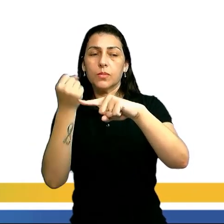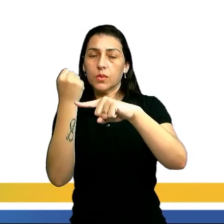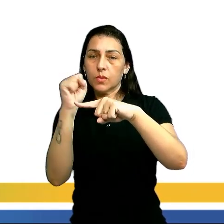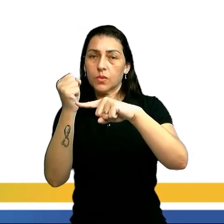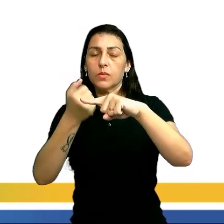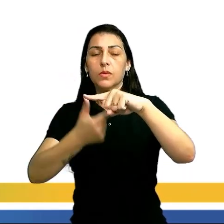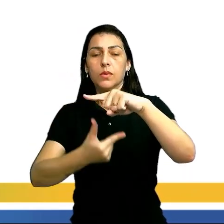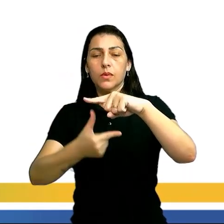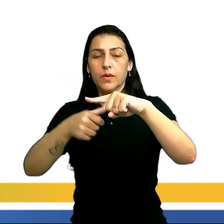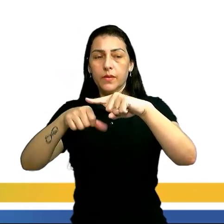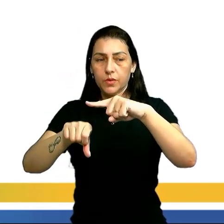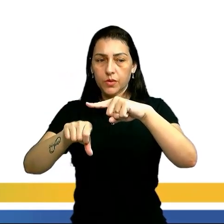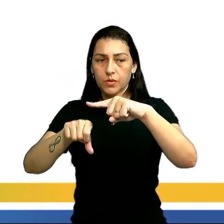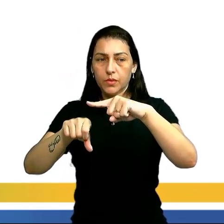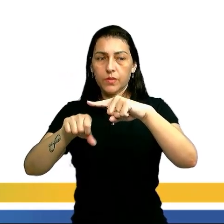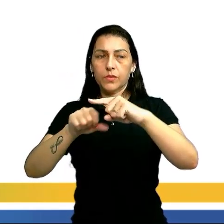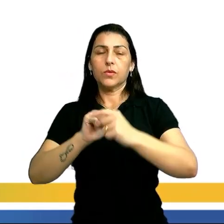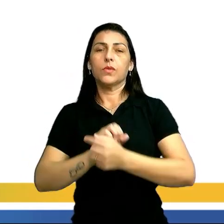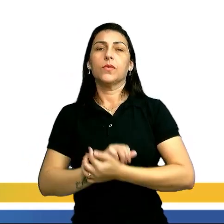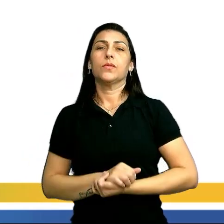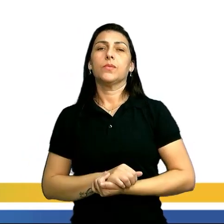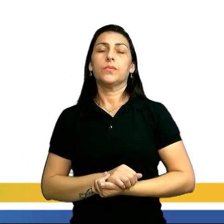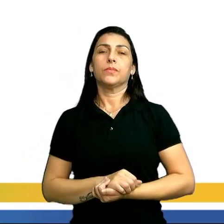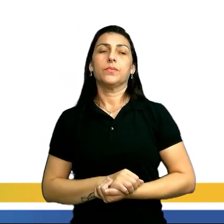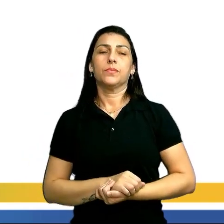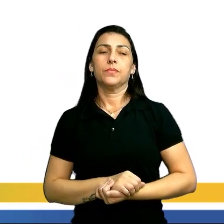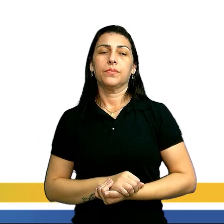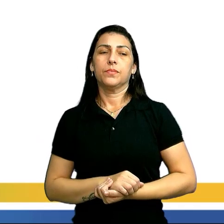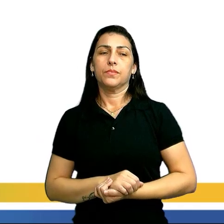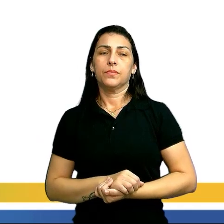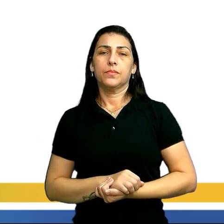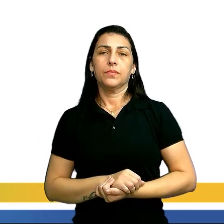232 dividido para 8 é igual a 29.